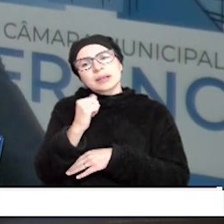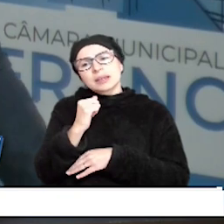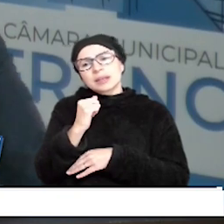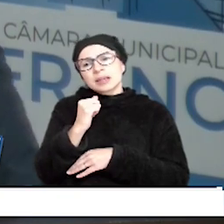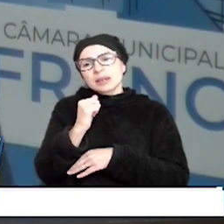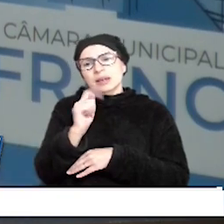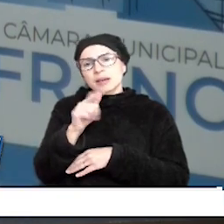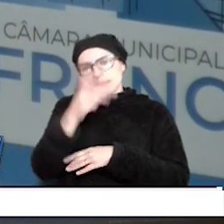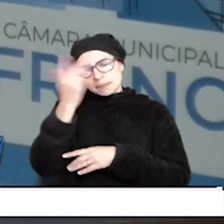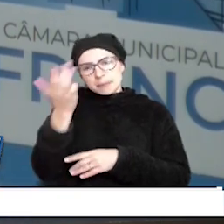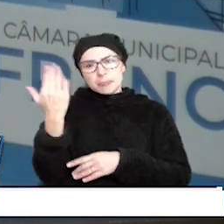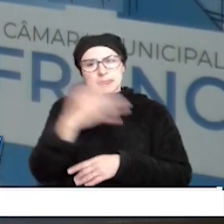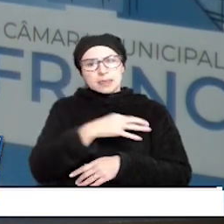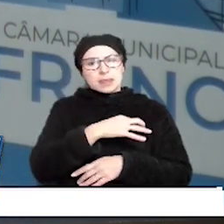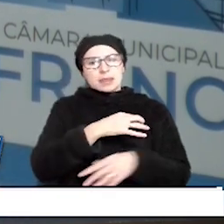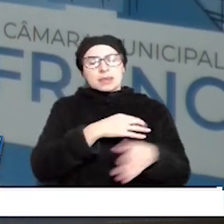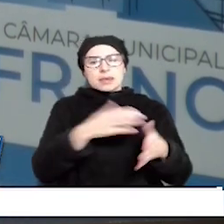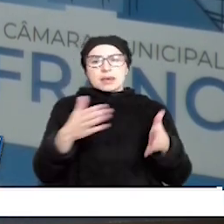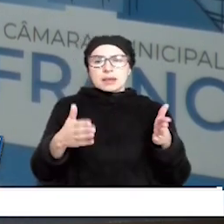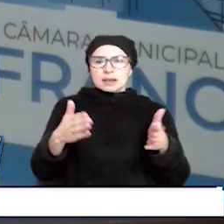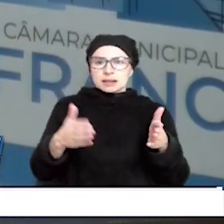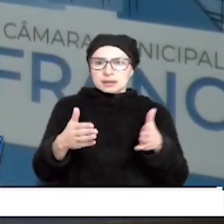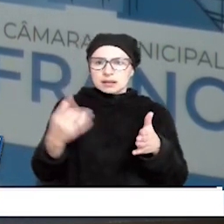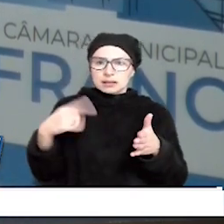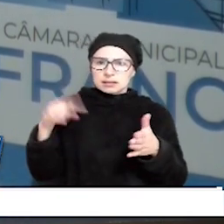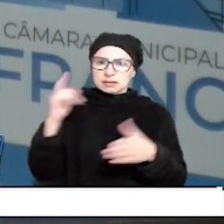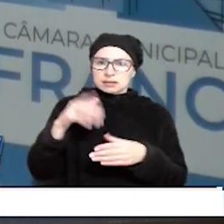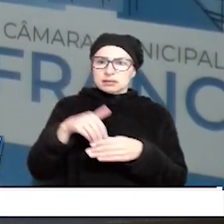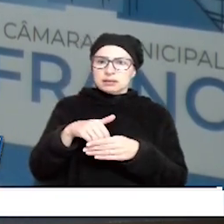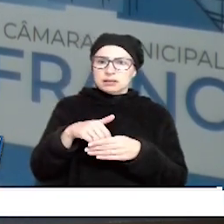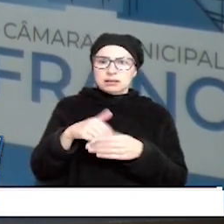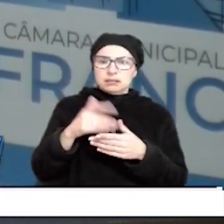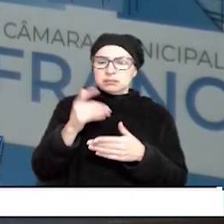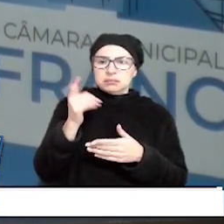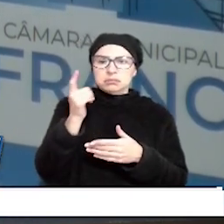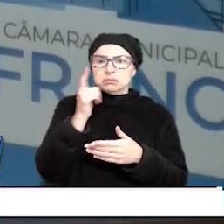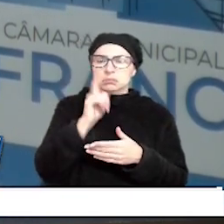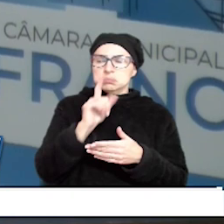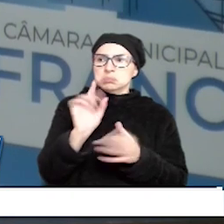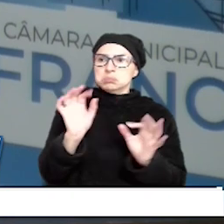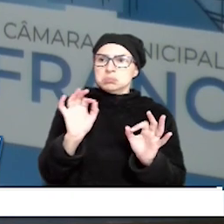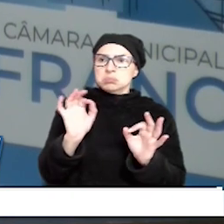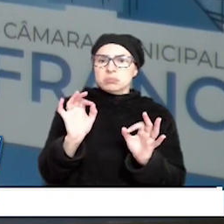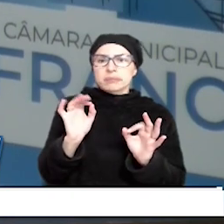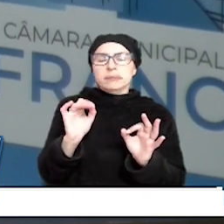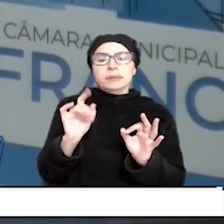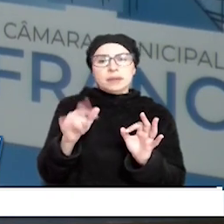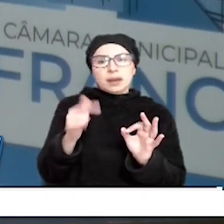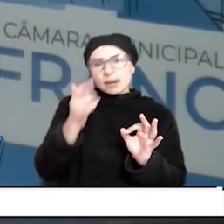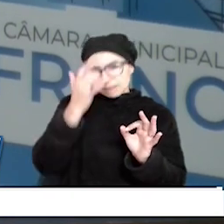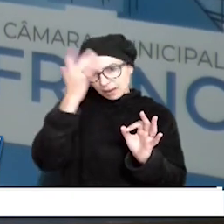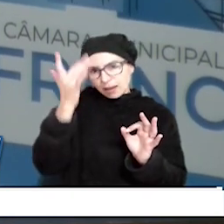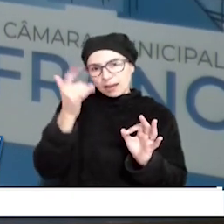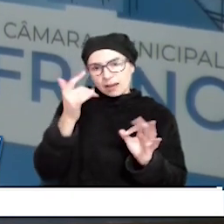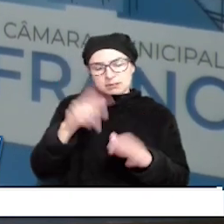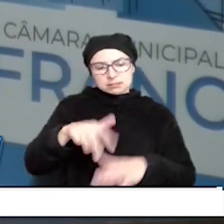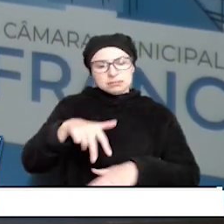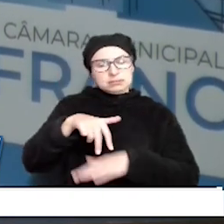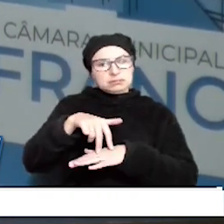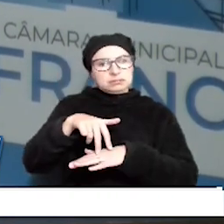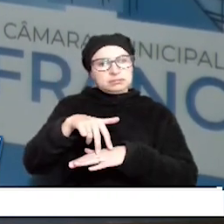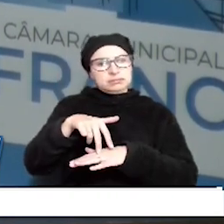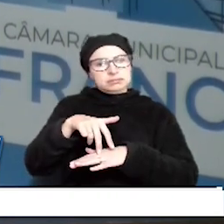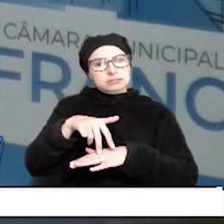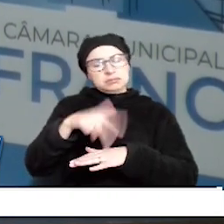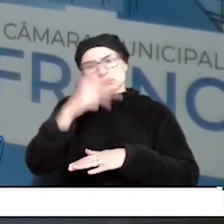foram candidatas na última eleição e não se elegeram. E aí é muito simples vir aqui, pessoa